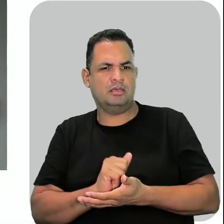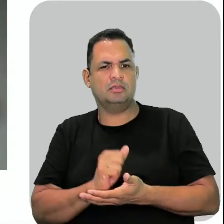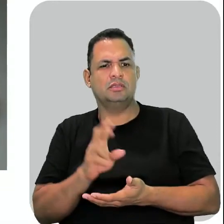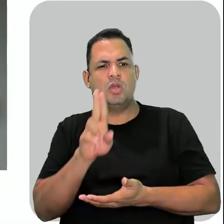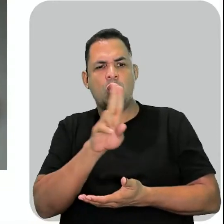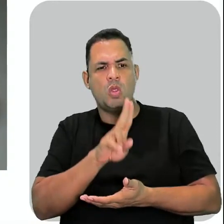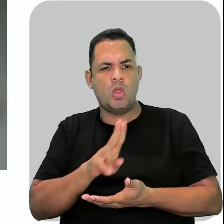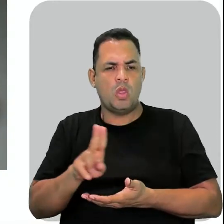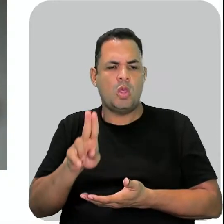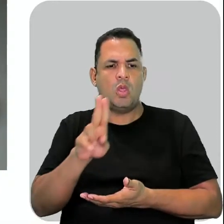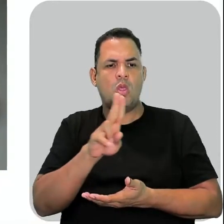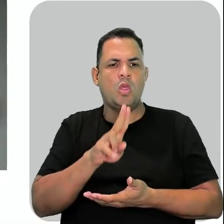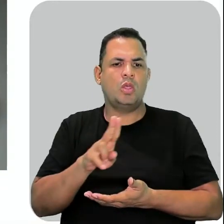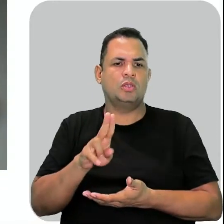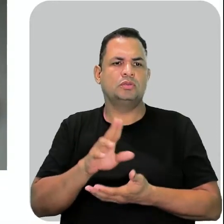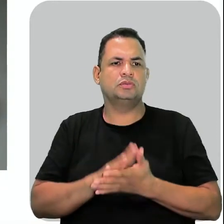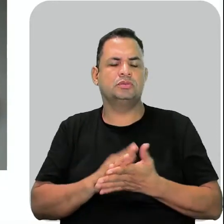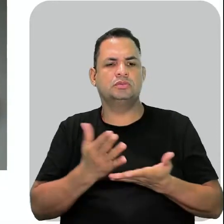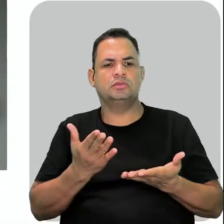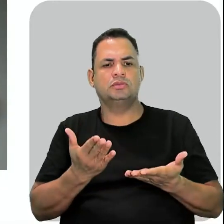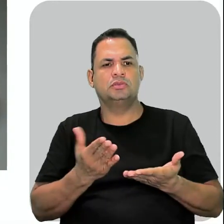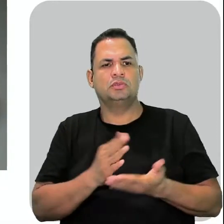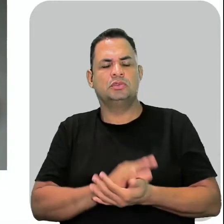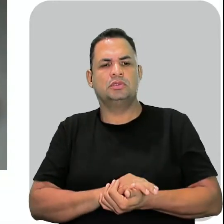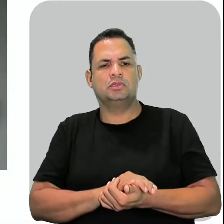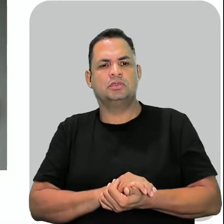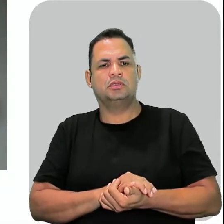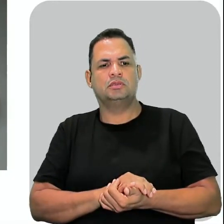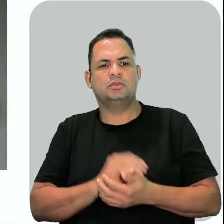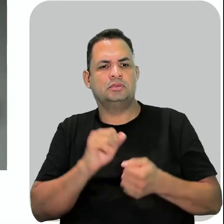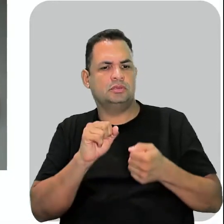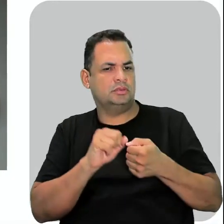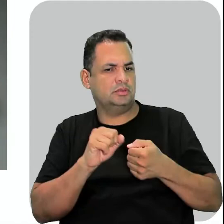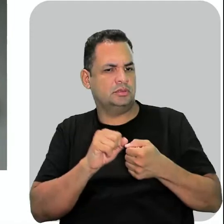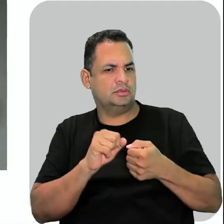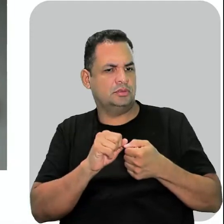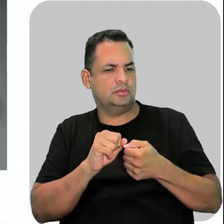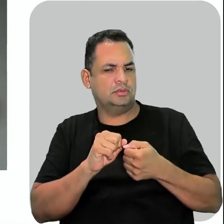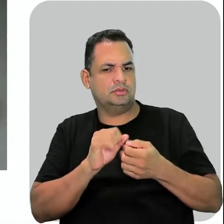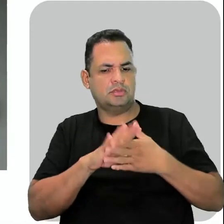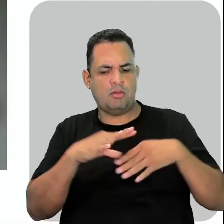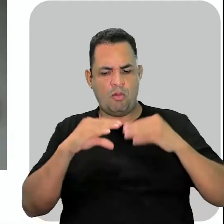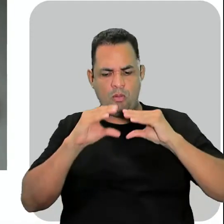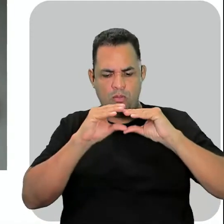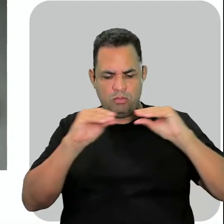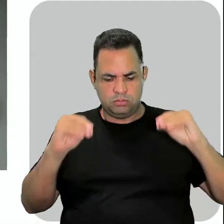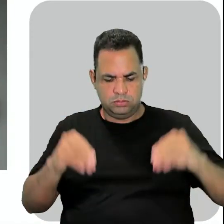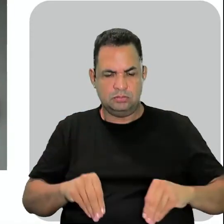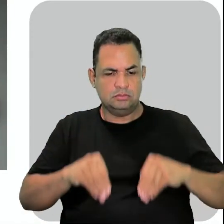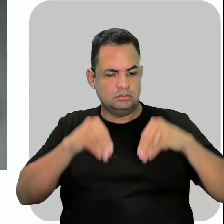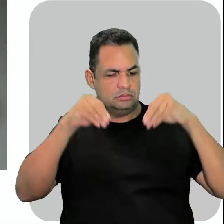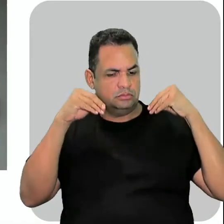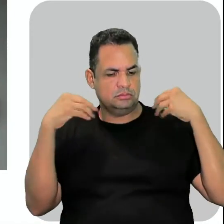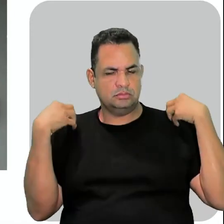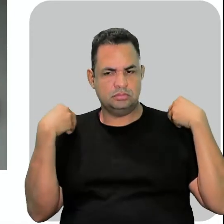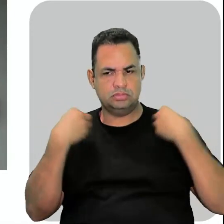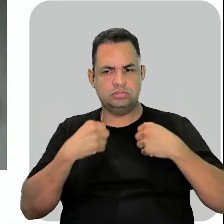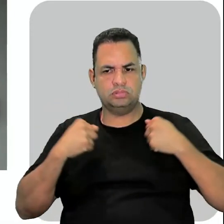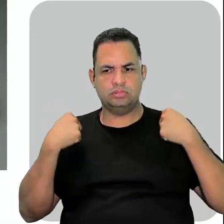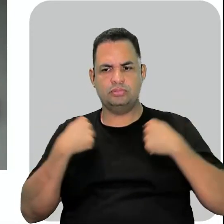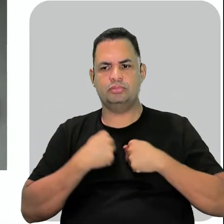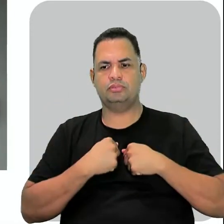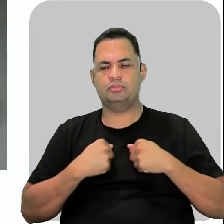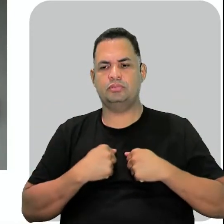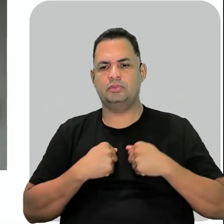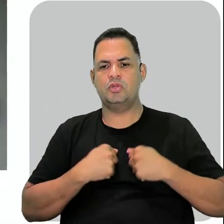é utilizado, muito utilizado, para fazer cobertores, casacos,